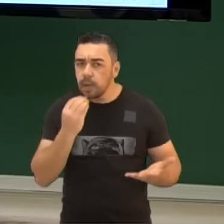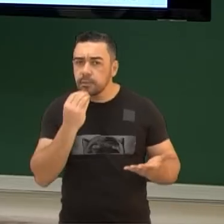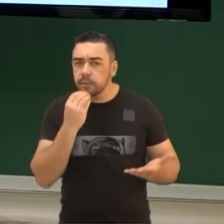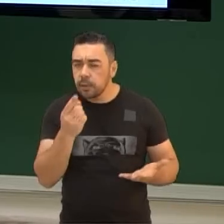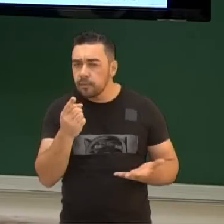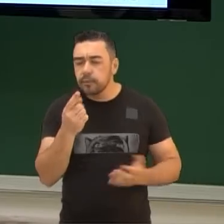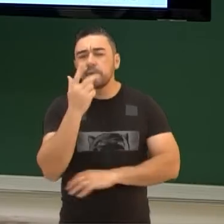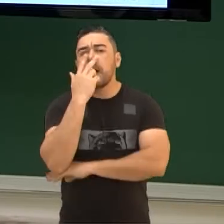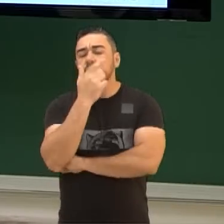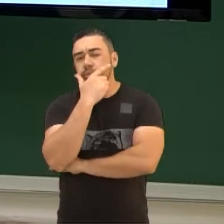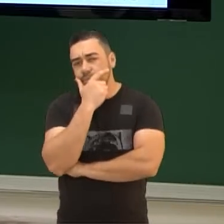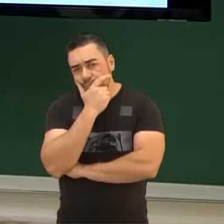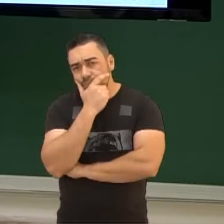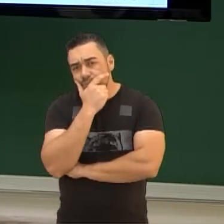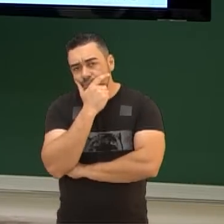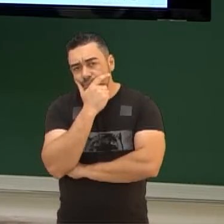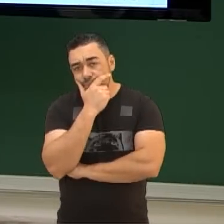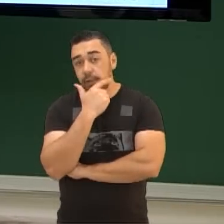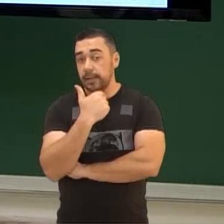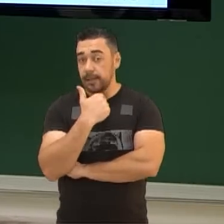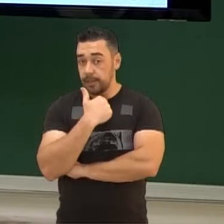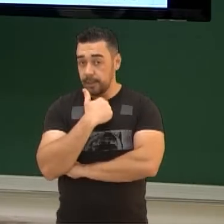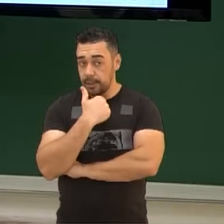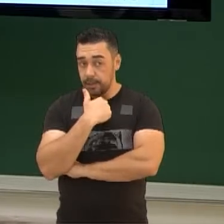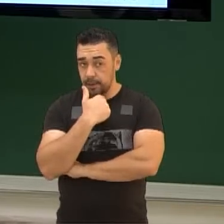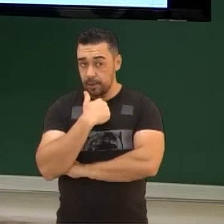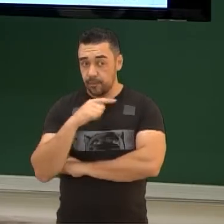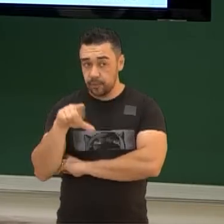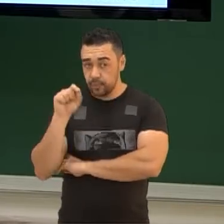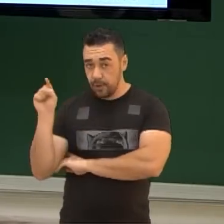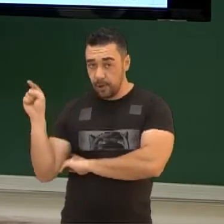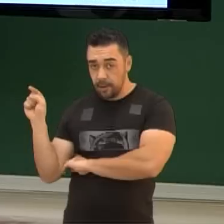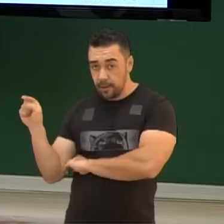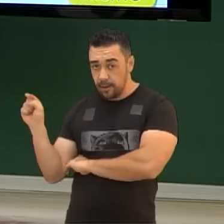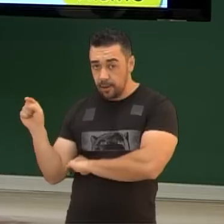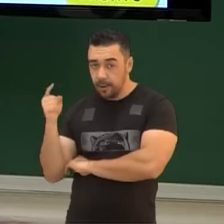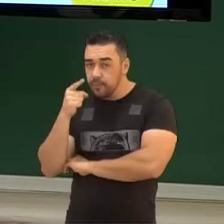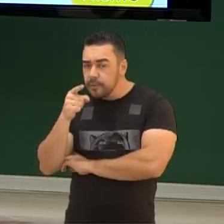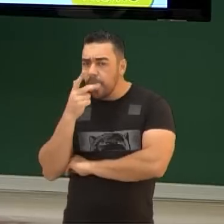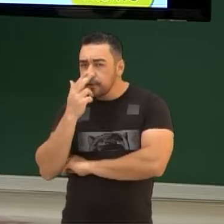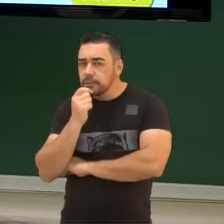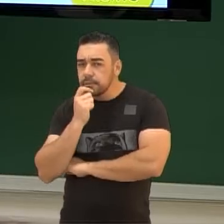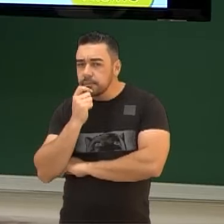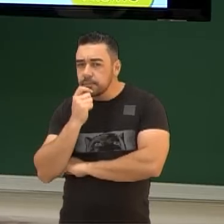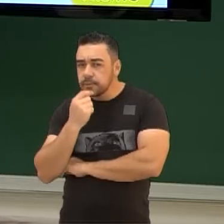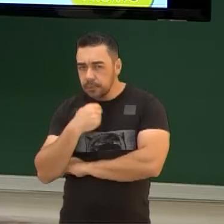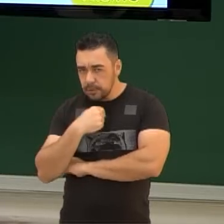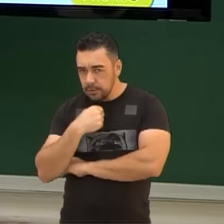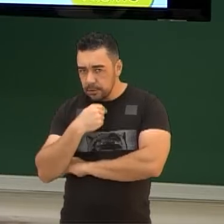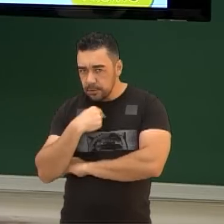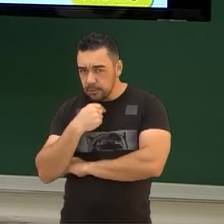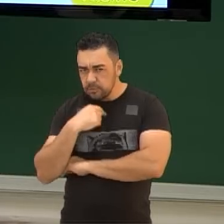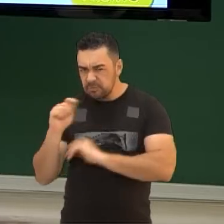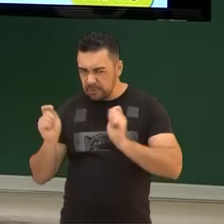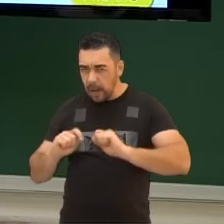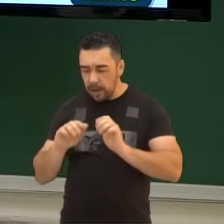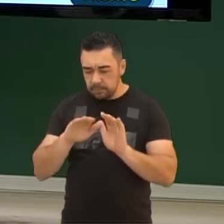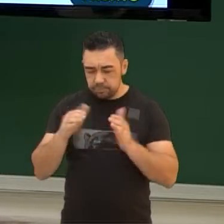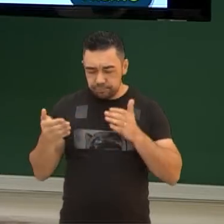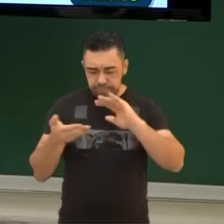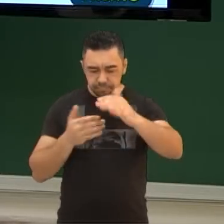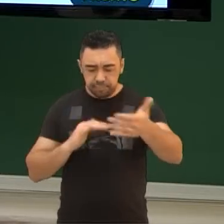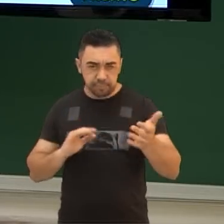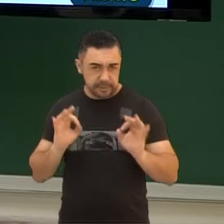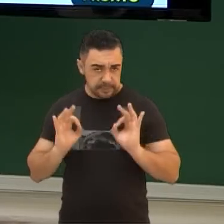que vocês marcariam aí em casa? Eu vou marcar essa daqui, ó. O que vocês acham? Será que se eu abrir o cubo eu tenho essa